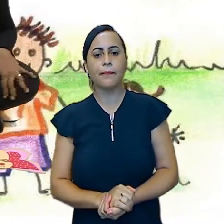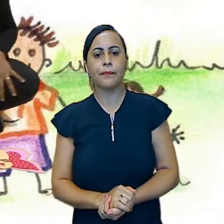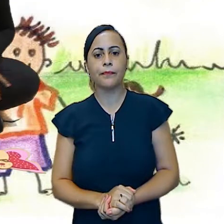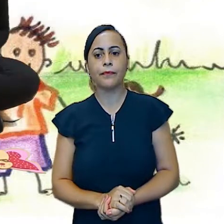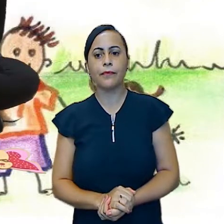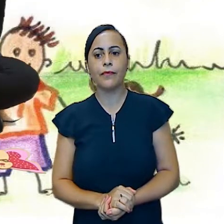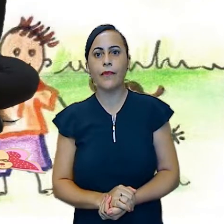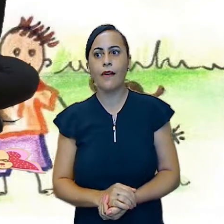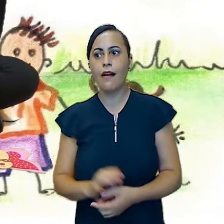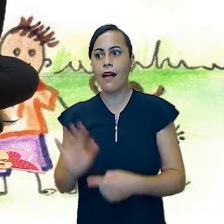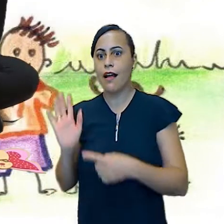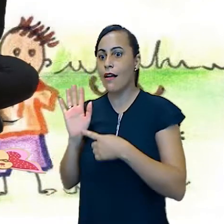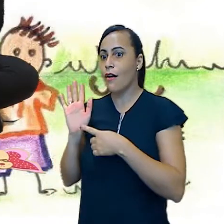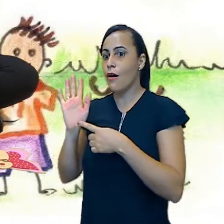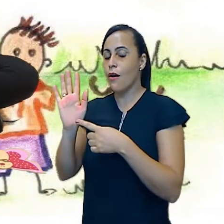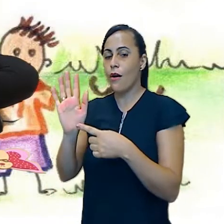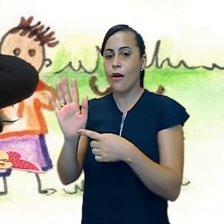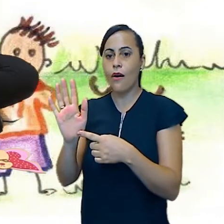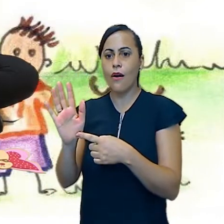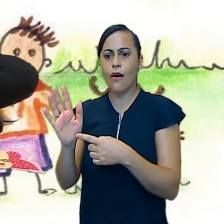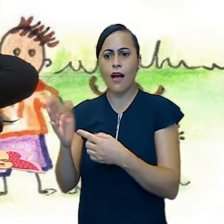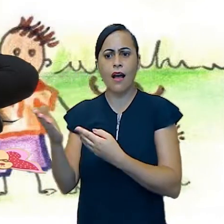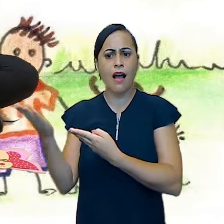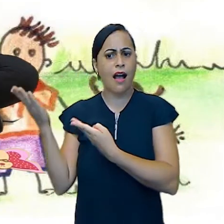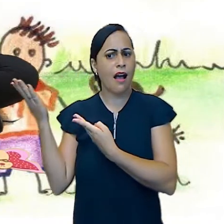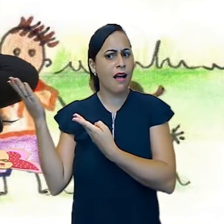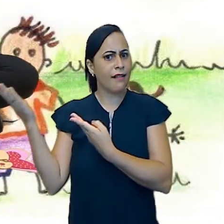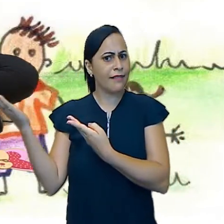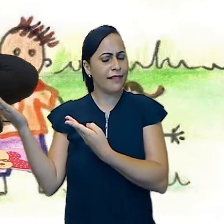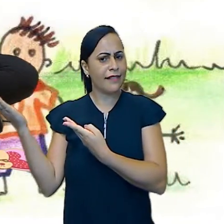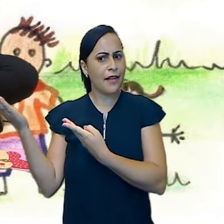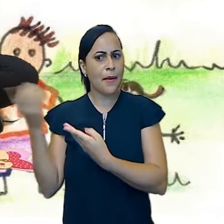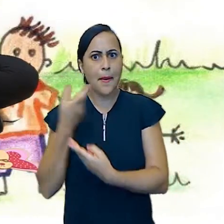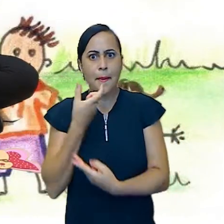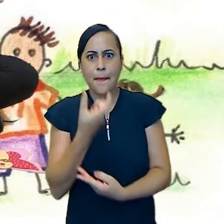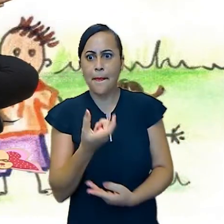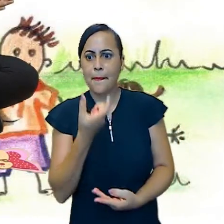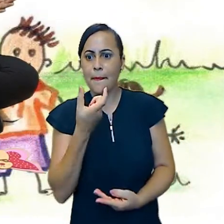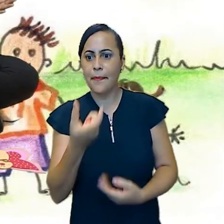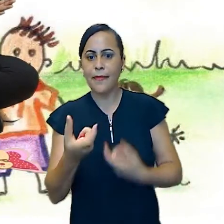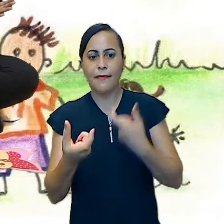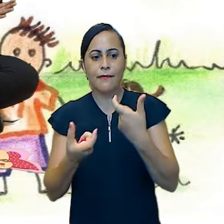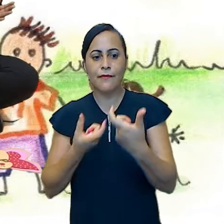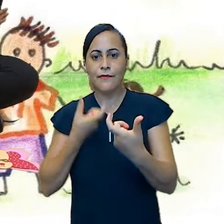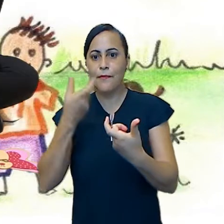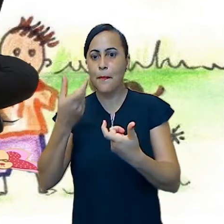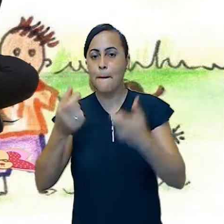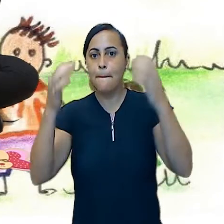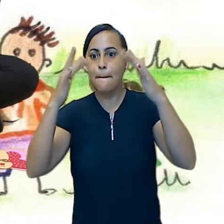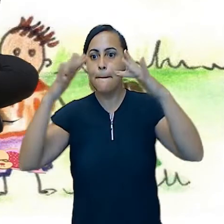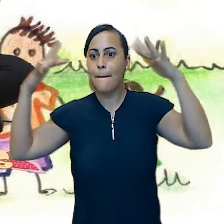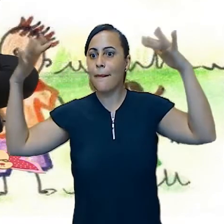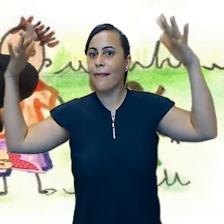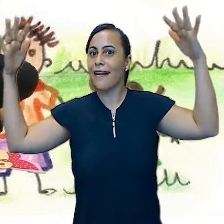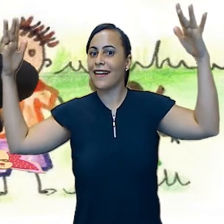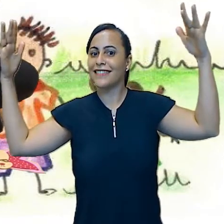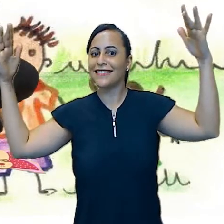criança! Olha! Palavrinhas mágicas? As palavras